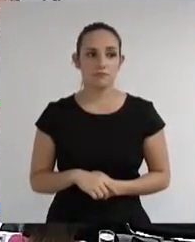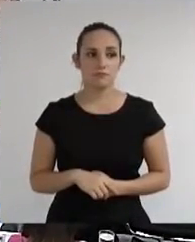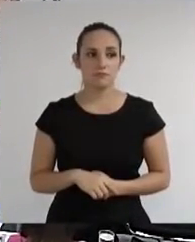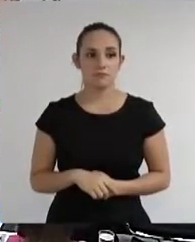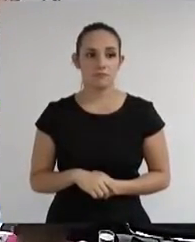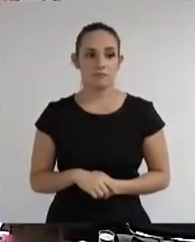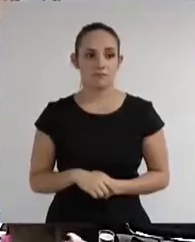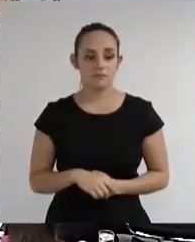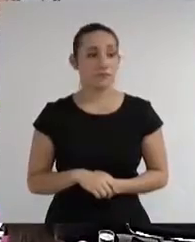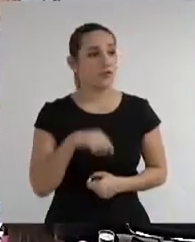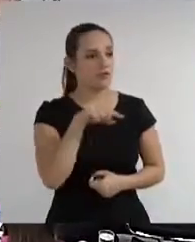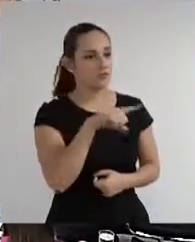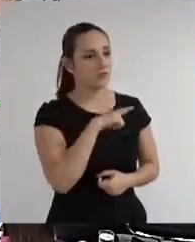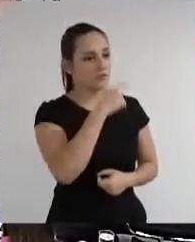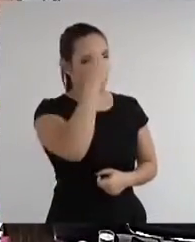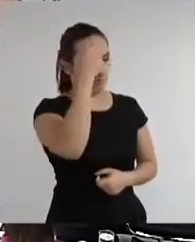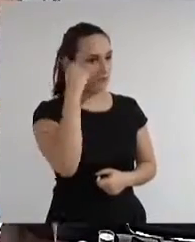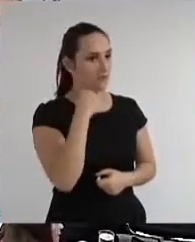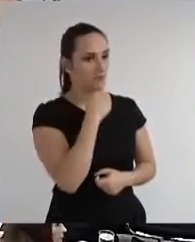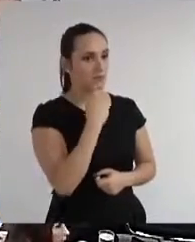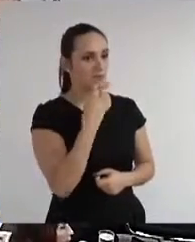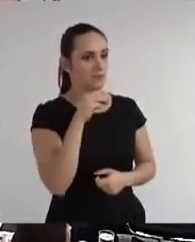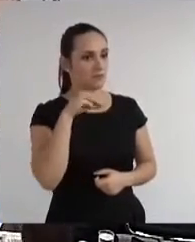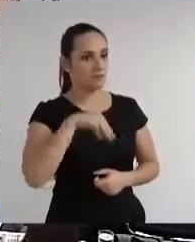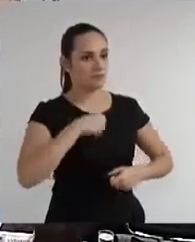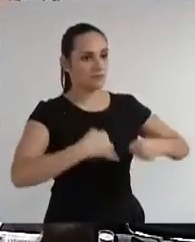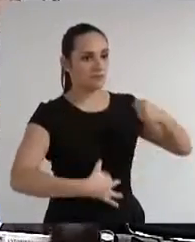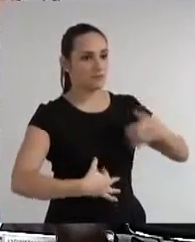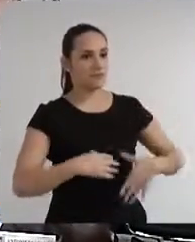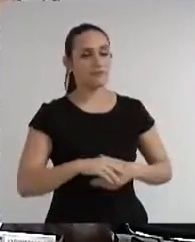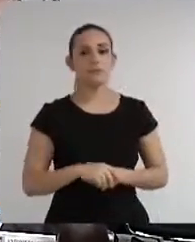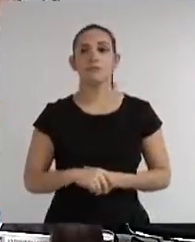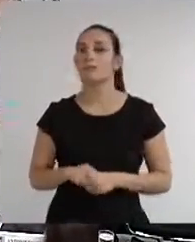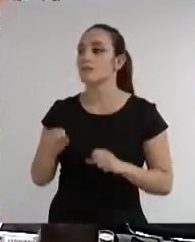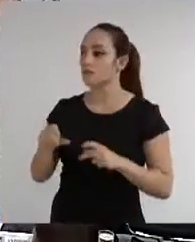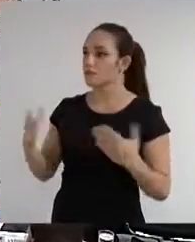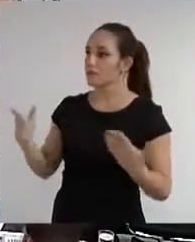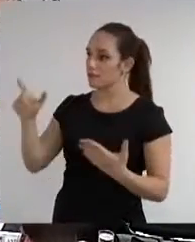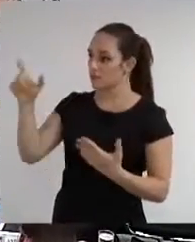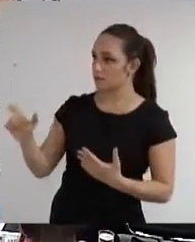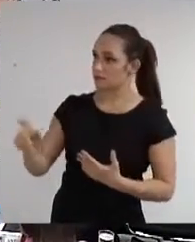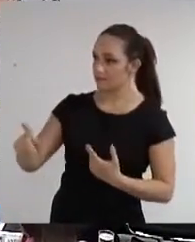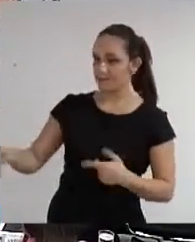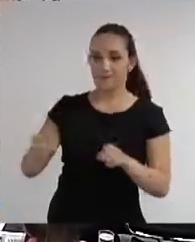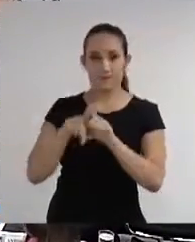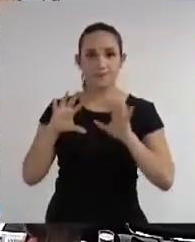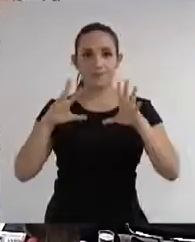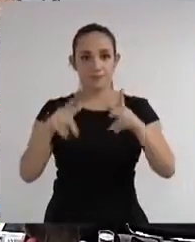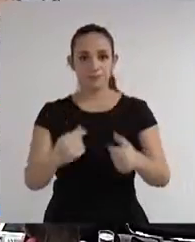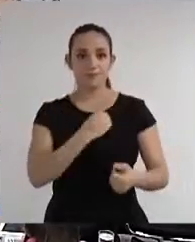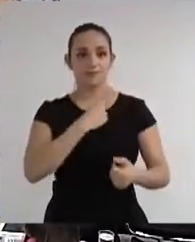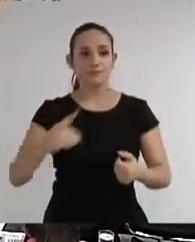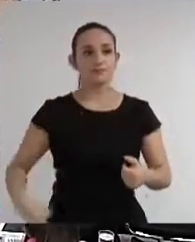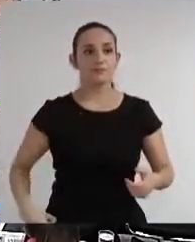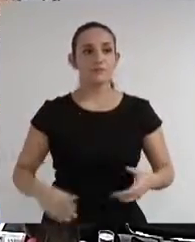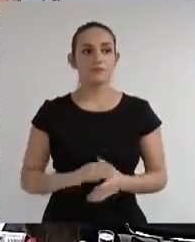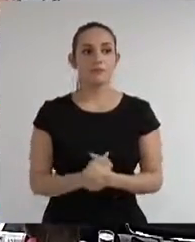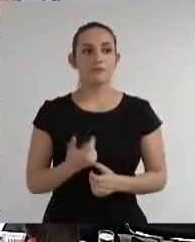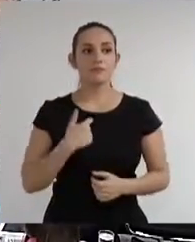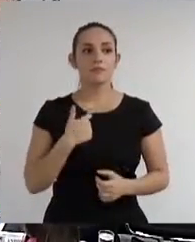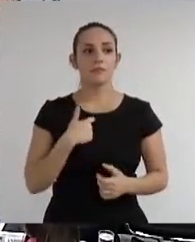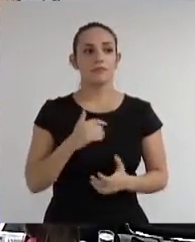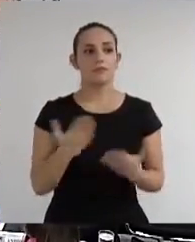Senhor presidente. Vossa Excelência disporá de 30 minutos para o seu pronunciamento. Senhor presidente, senhores deputados,